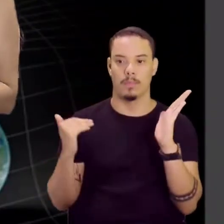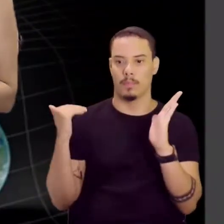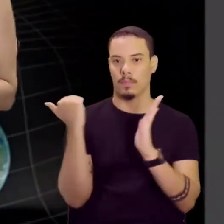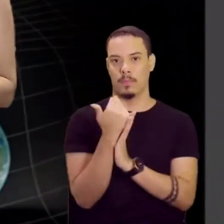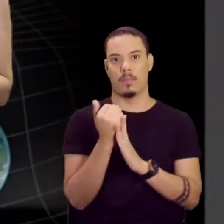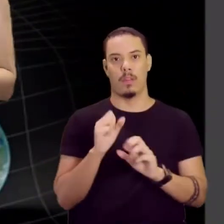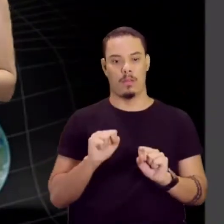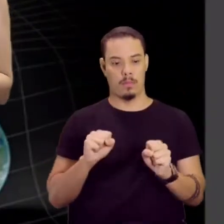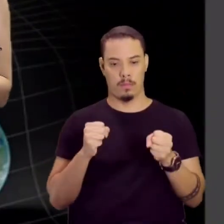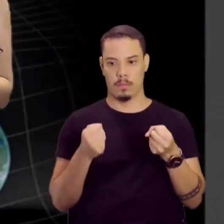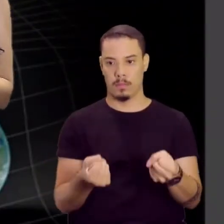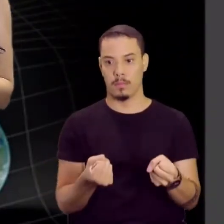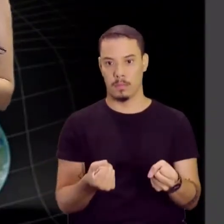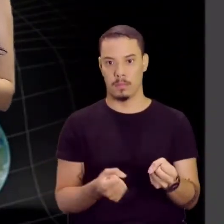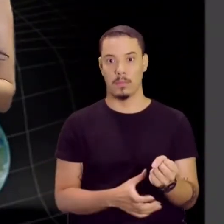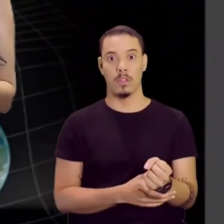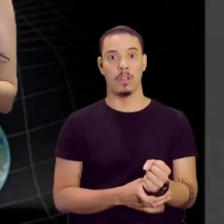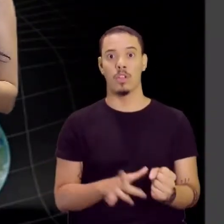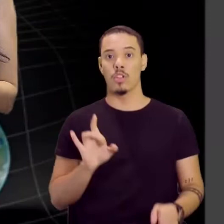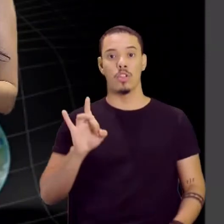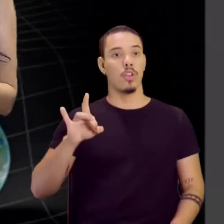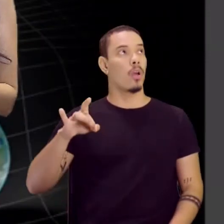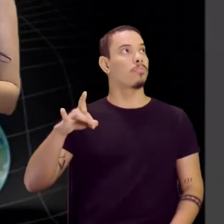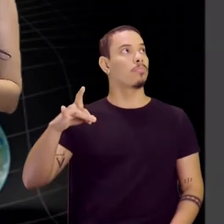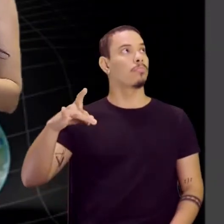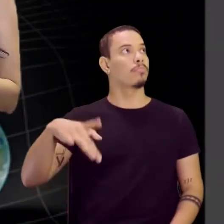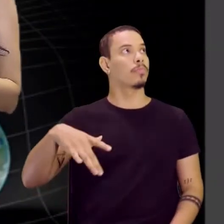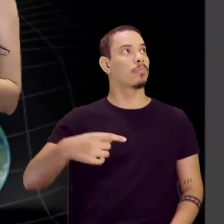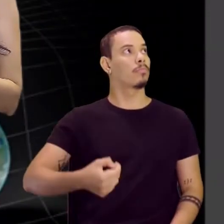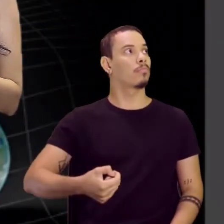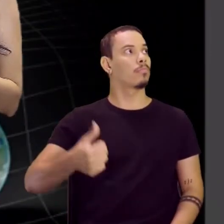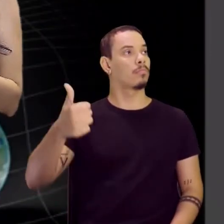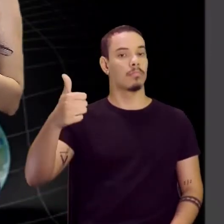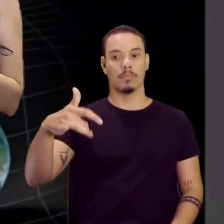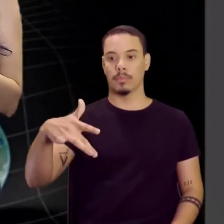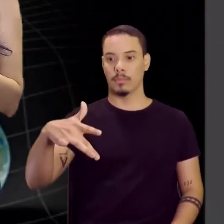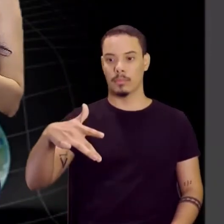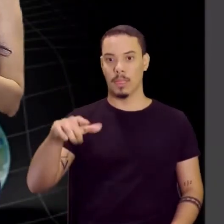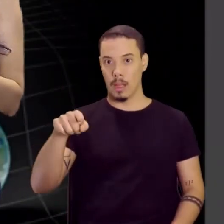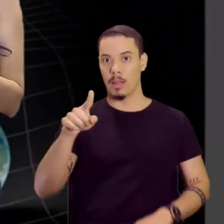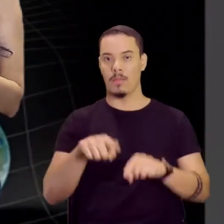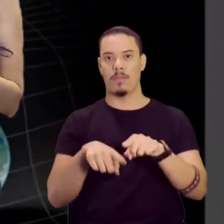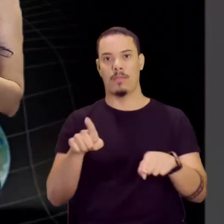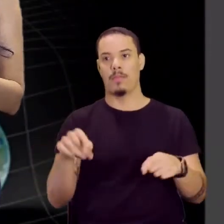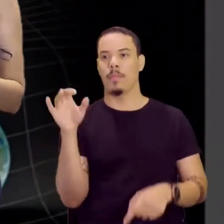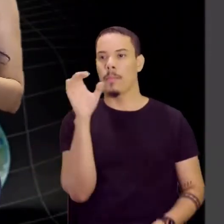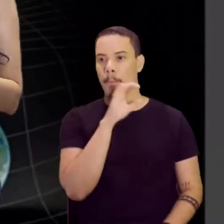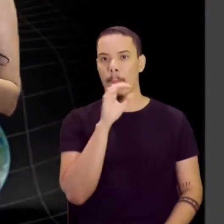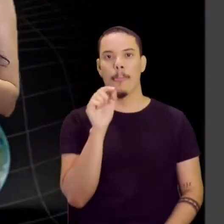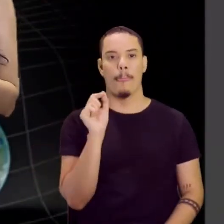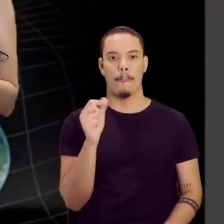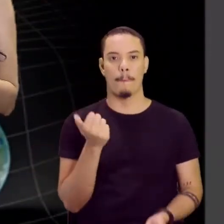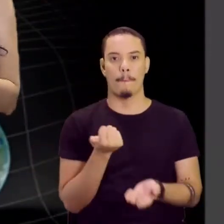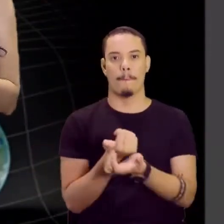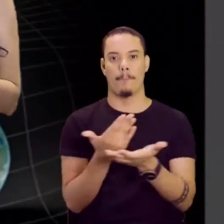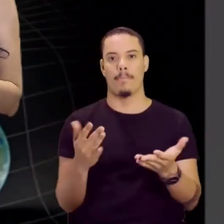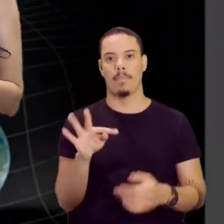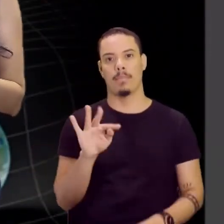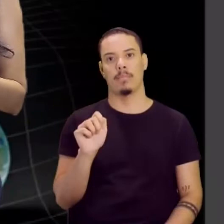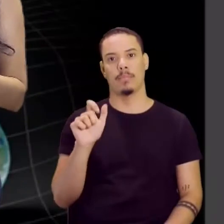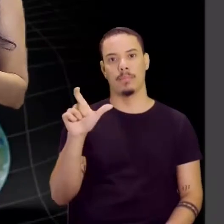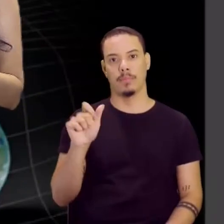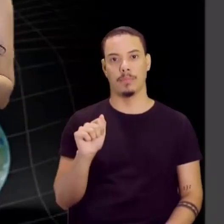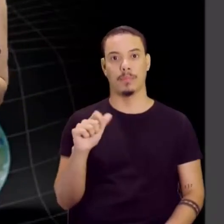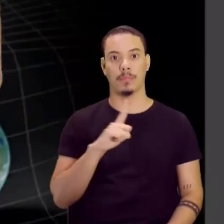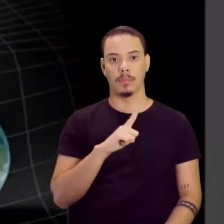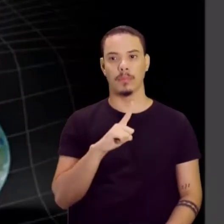aqui, certo? Mas só de soltar, pessoal, só de soltar isso daqui, eu posso falar que essa variação de velocidade, ela é dada numa taxa de aceleração